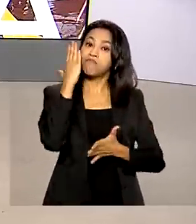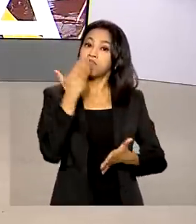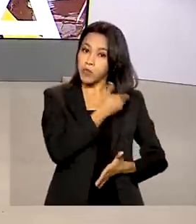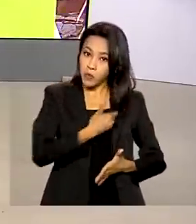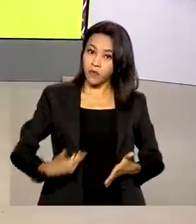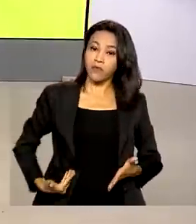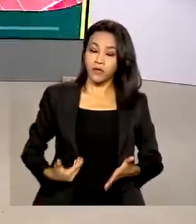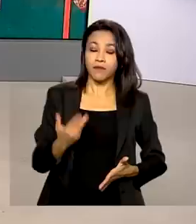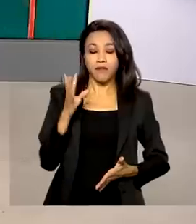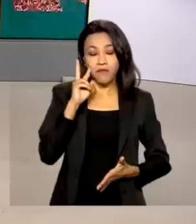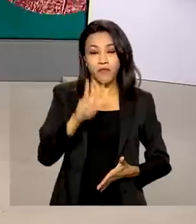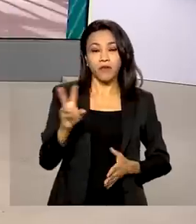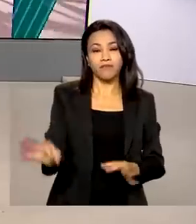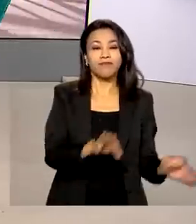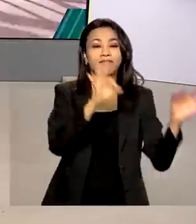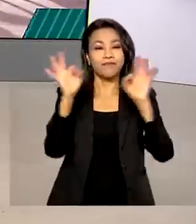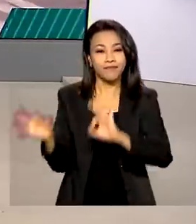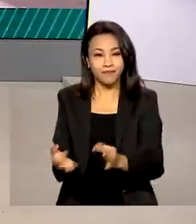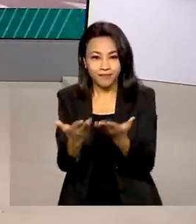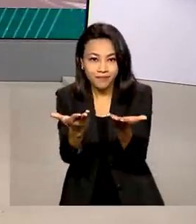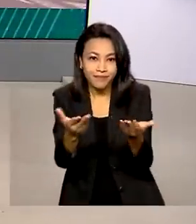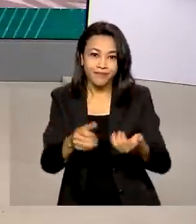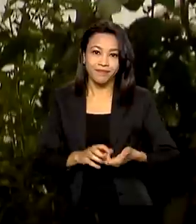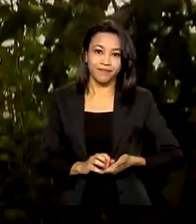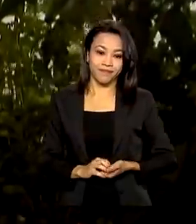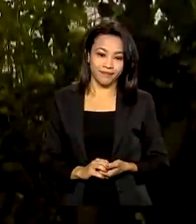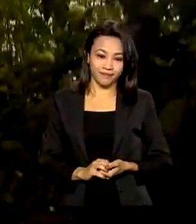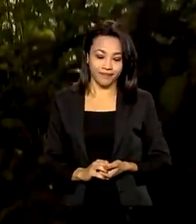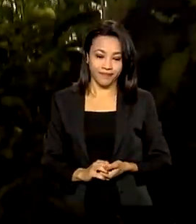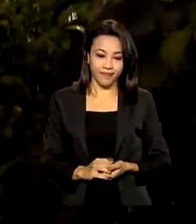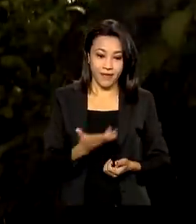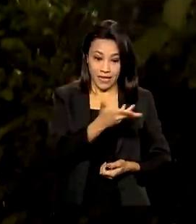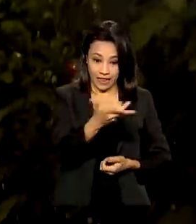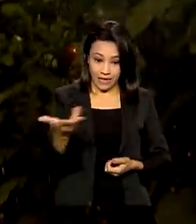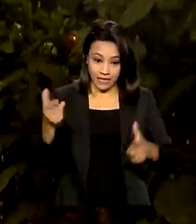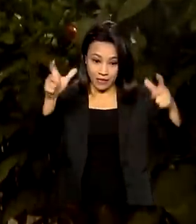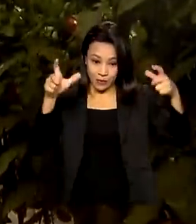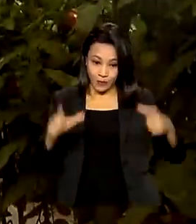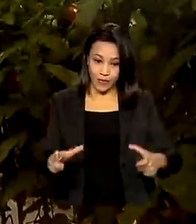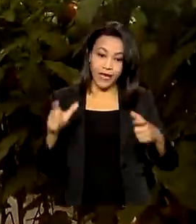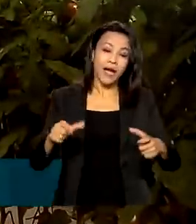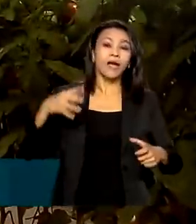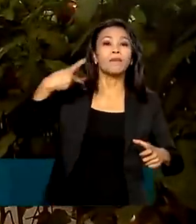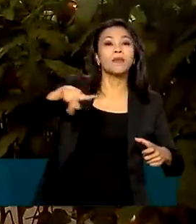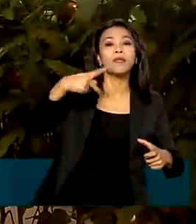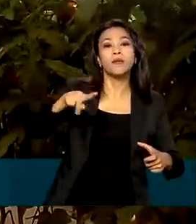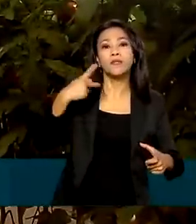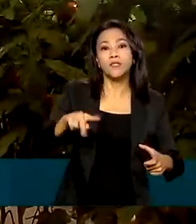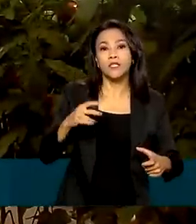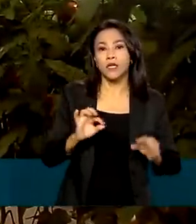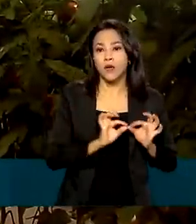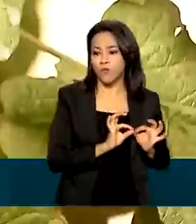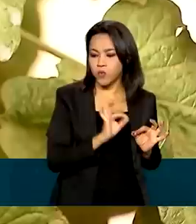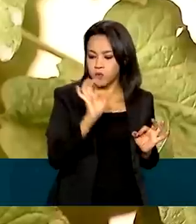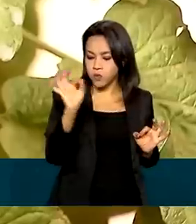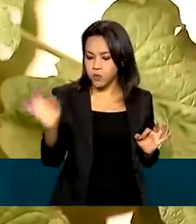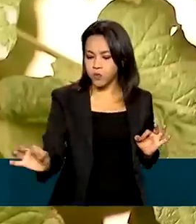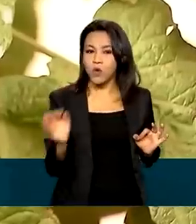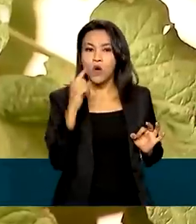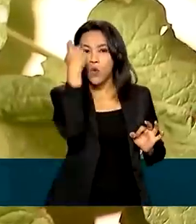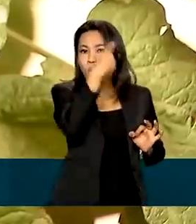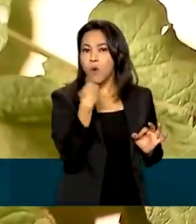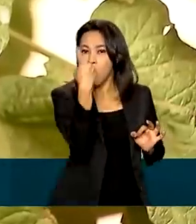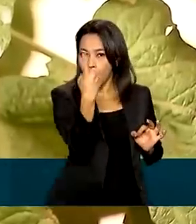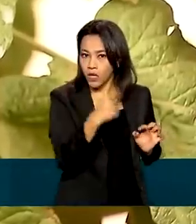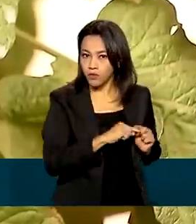Entenda na reportagem de Márcia Fernandes. Nesta chácara em Planaltina, a cerca de uma hora de Brasília, o cultivo